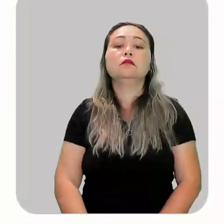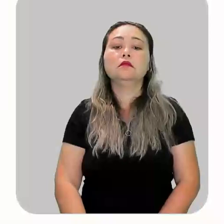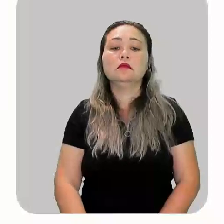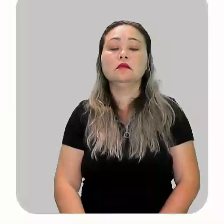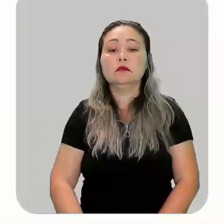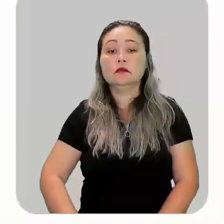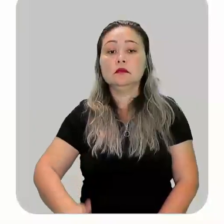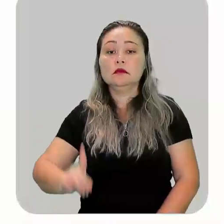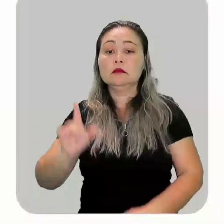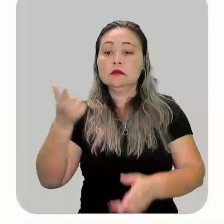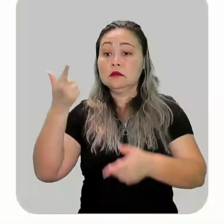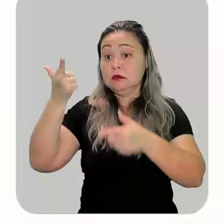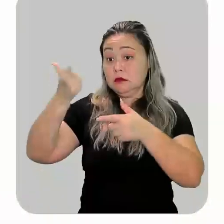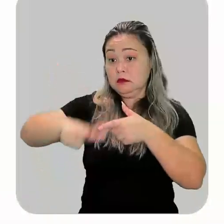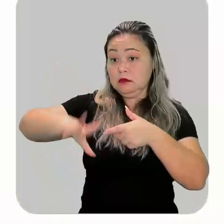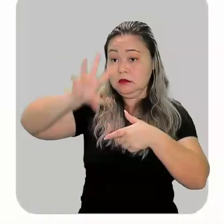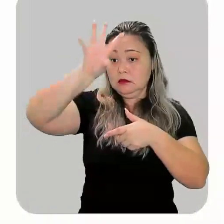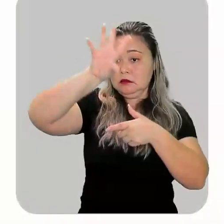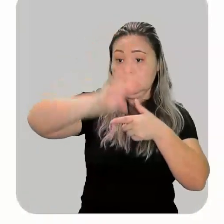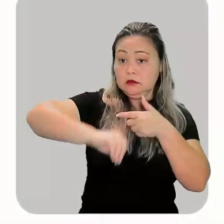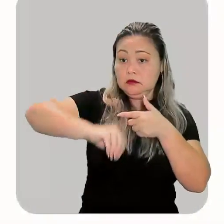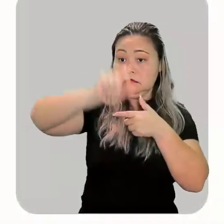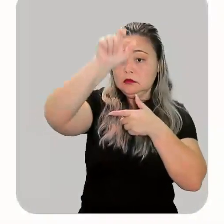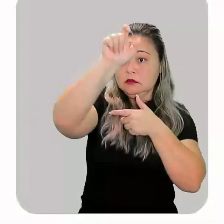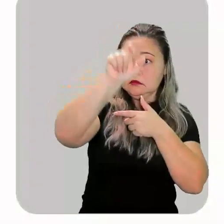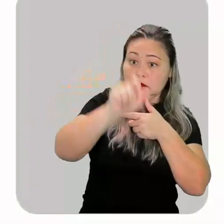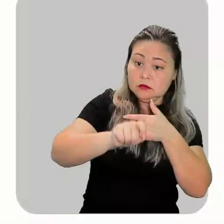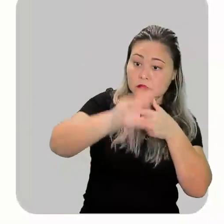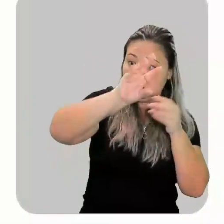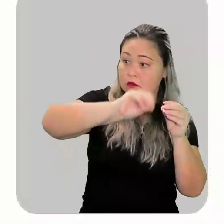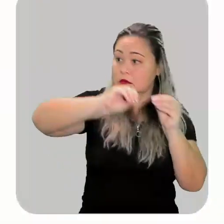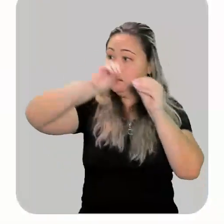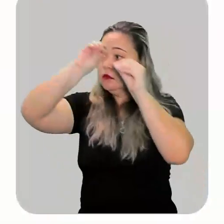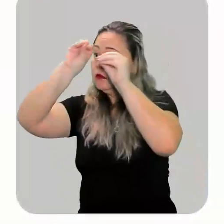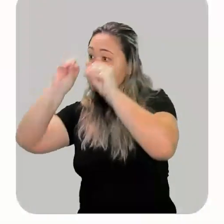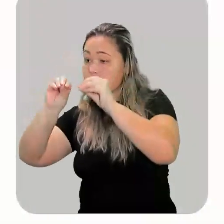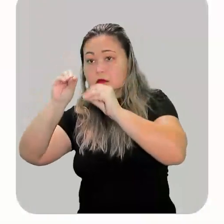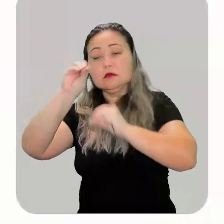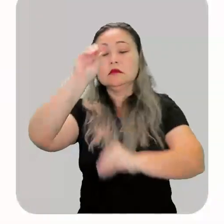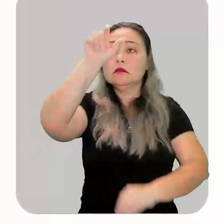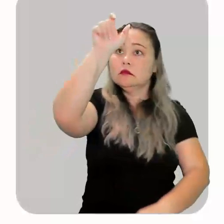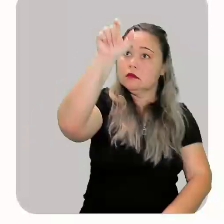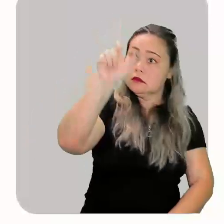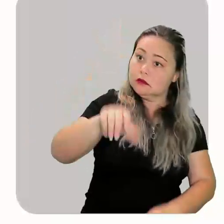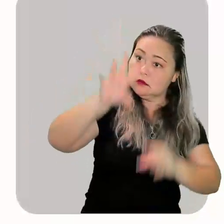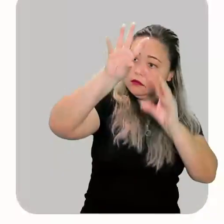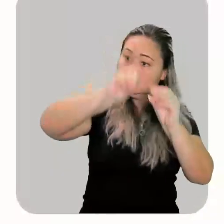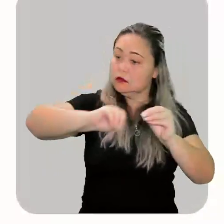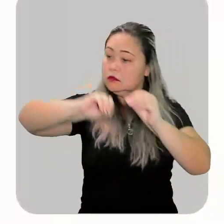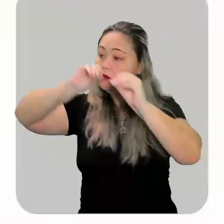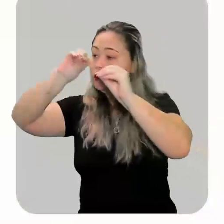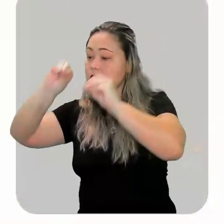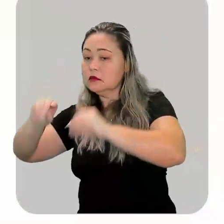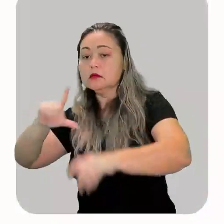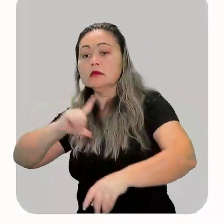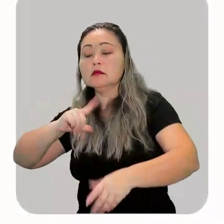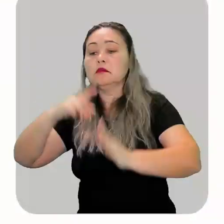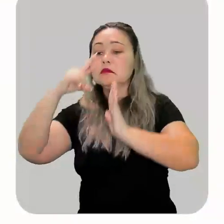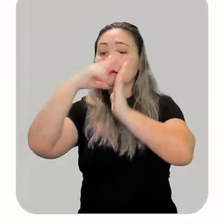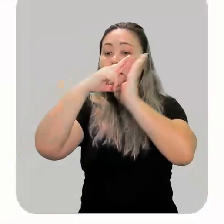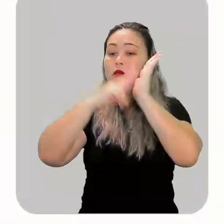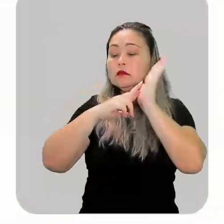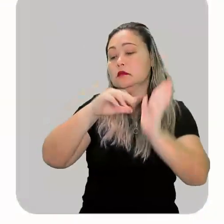né? Vamos aí repetir as 2 colunas, né? Ó, as 2 primeiras. Aí tem a regra de Sarri lá,